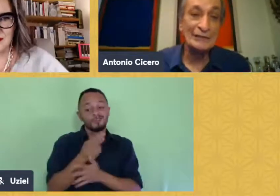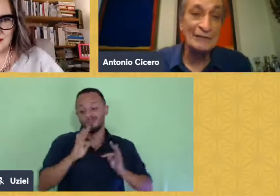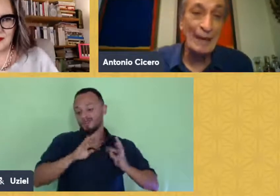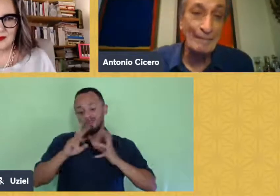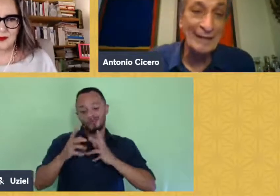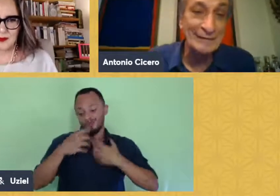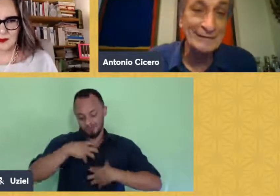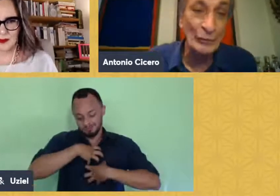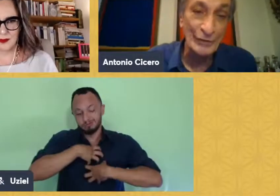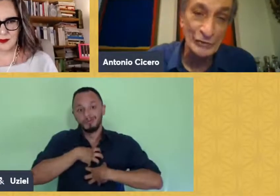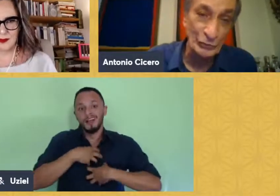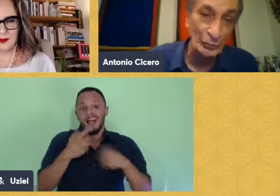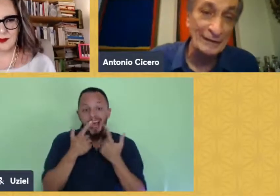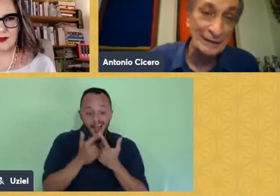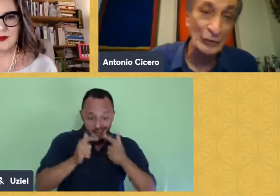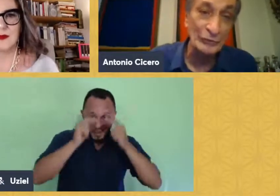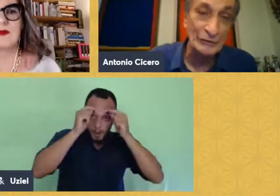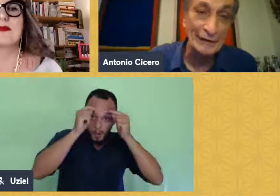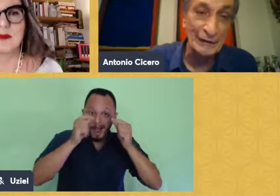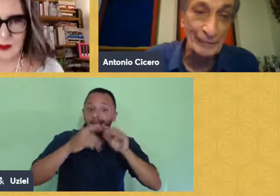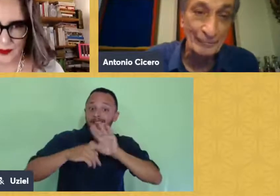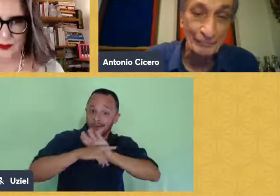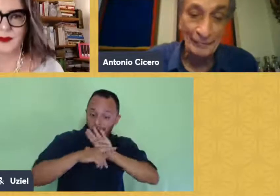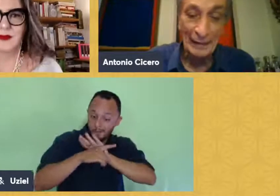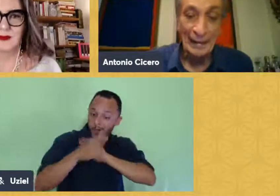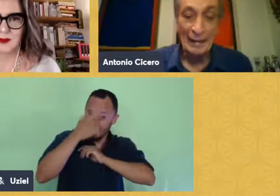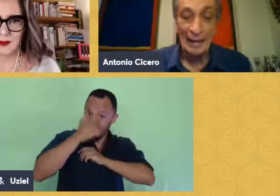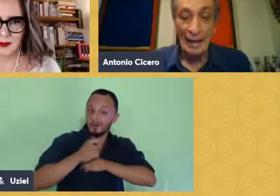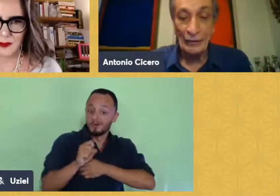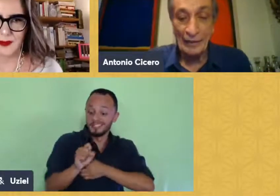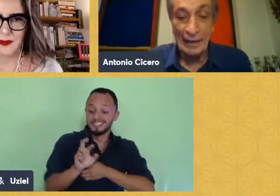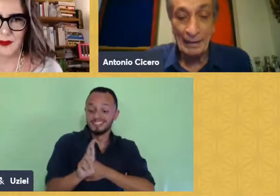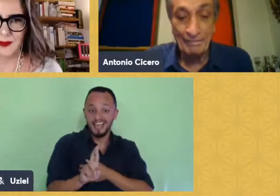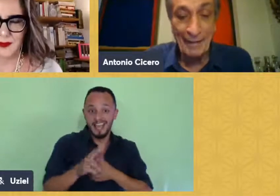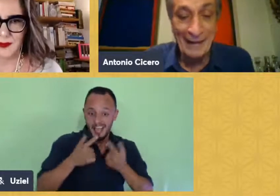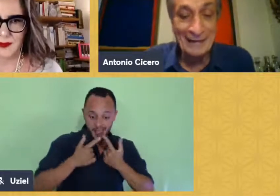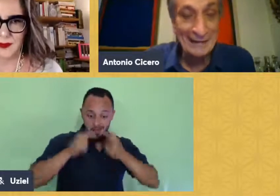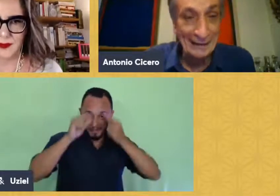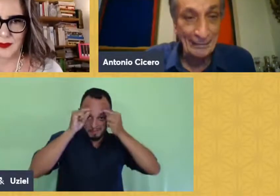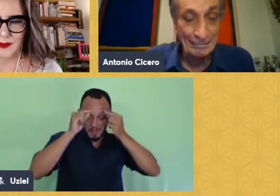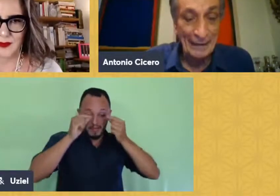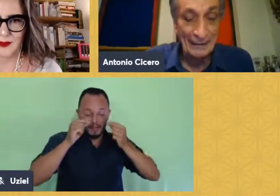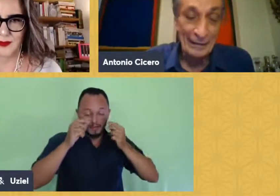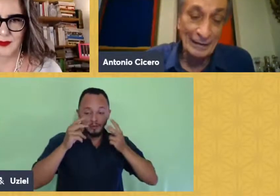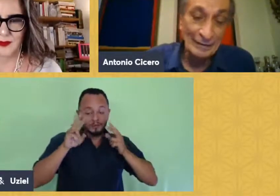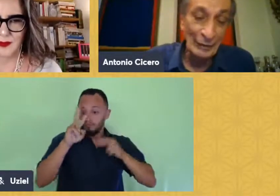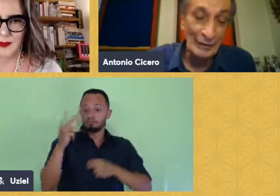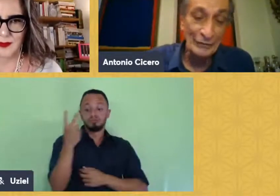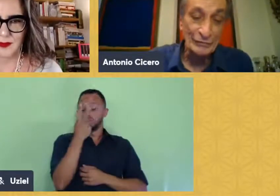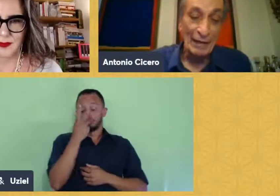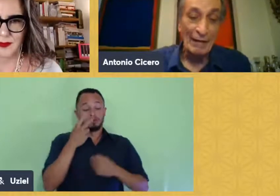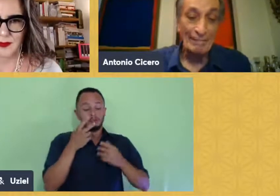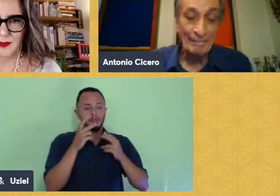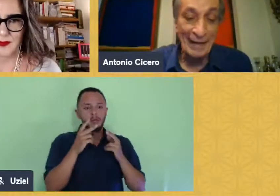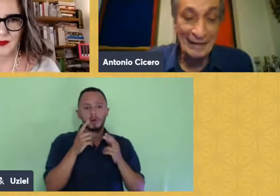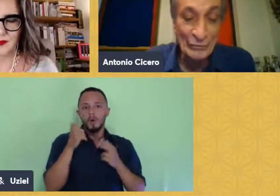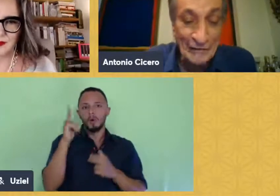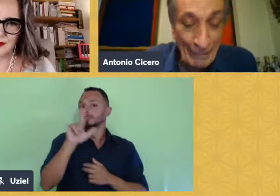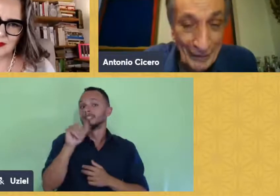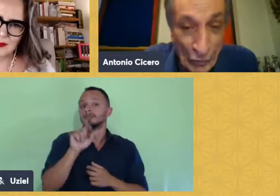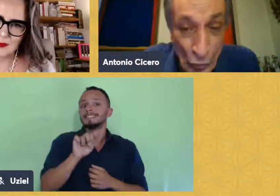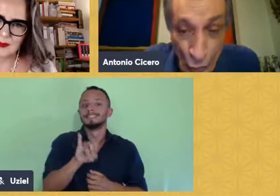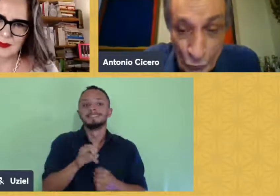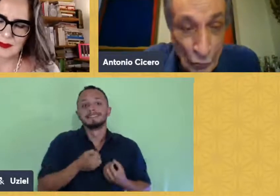linguagem da apreensão instrumental do ser. Agora, para quê? Então, é isso. Para